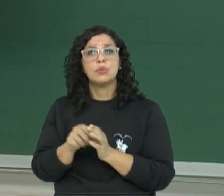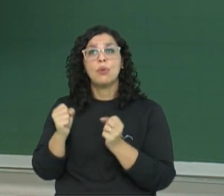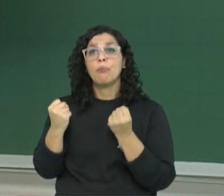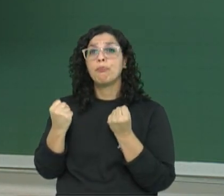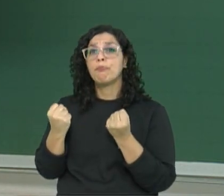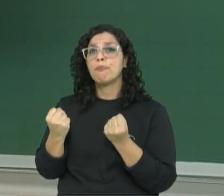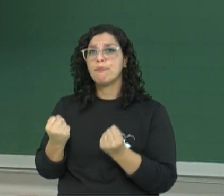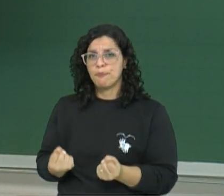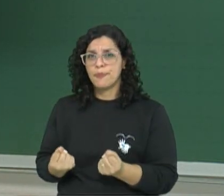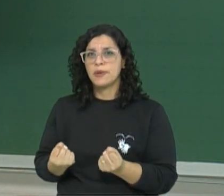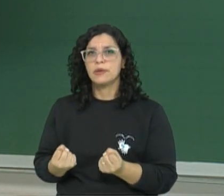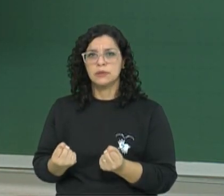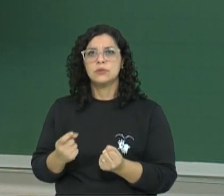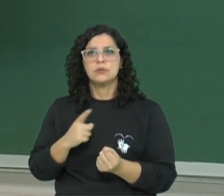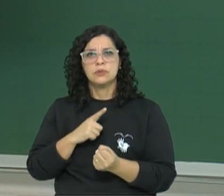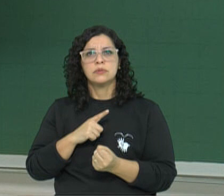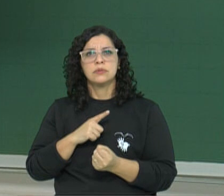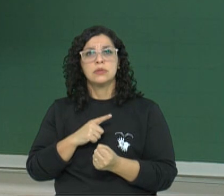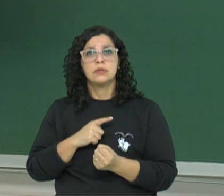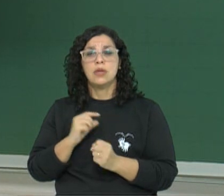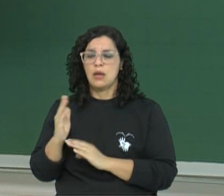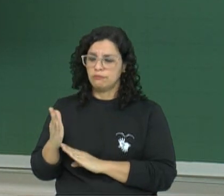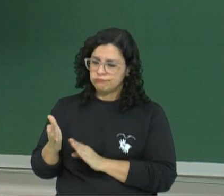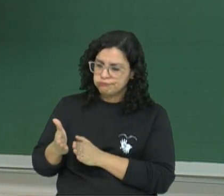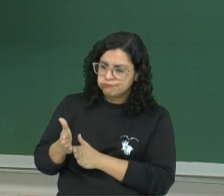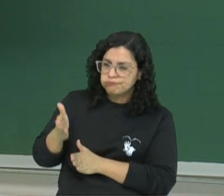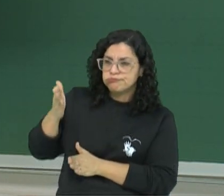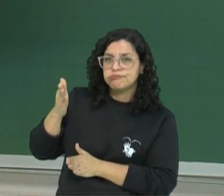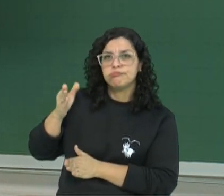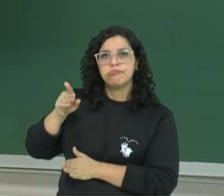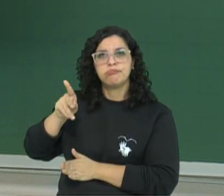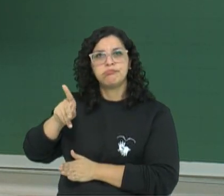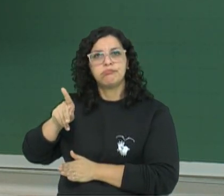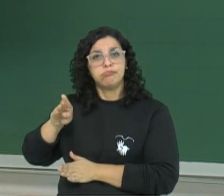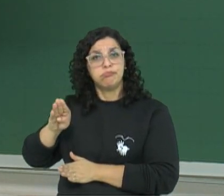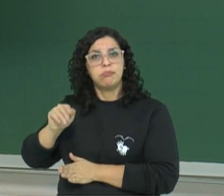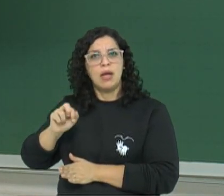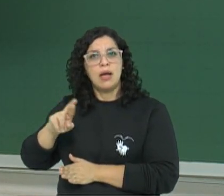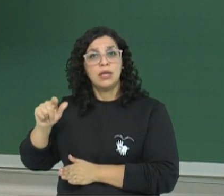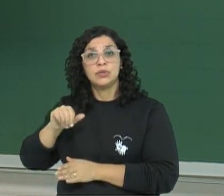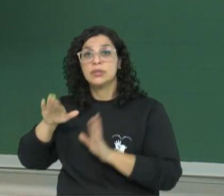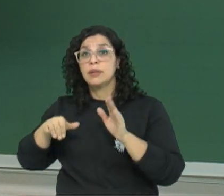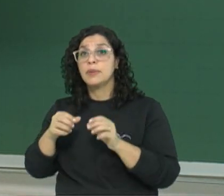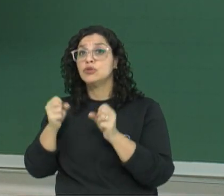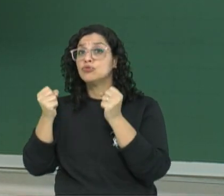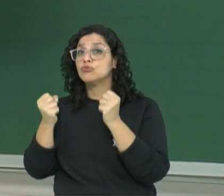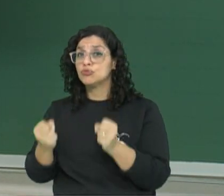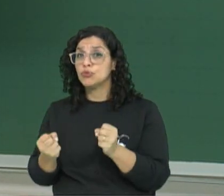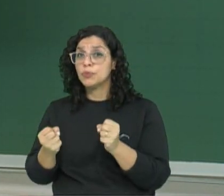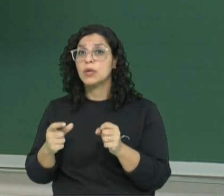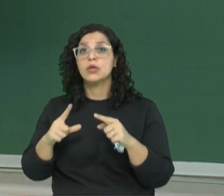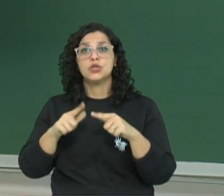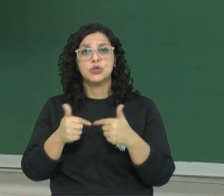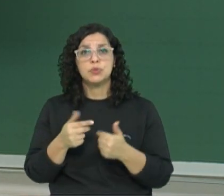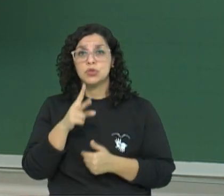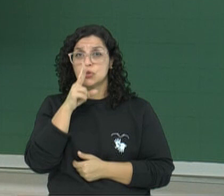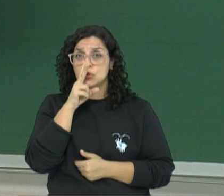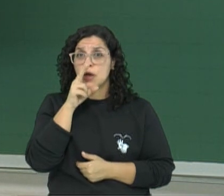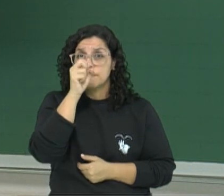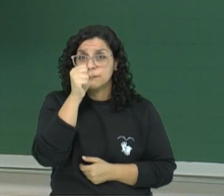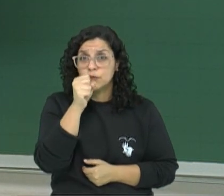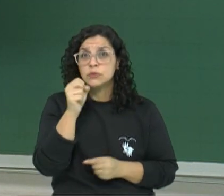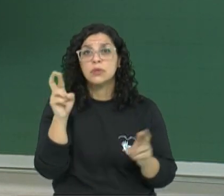peso envolvido. Essas barragens aqui, elas são estabilizadas conforme o peso, ou seja, a força exercida